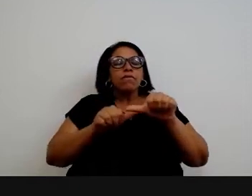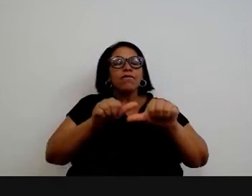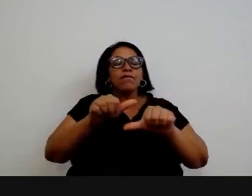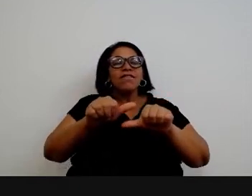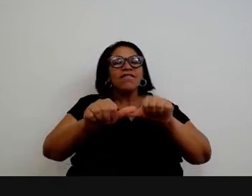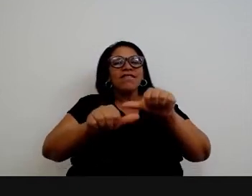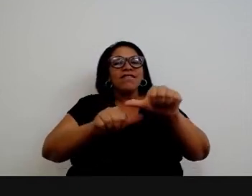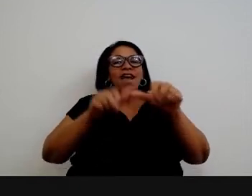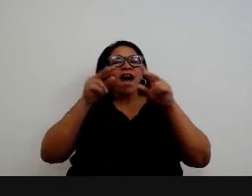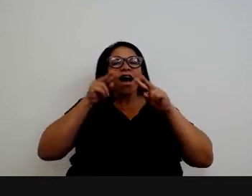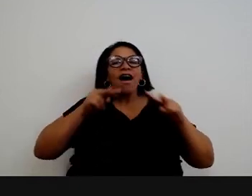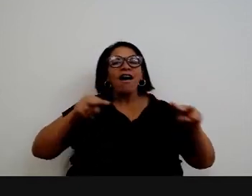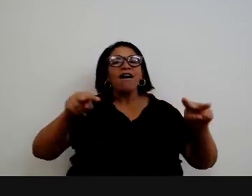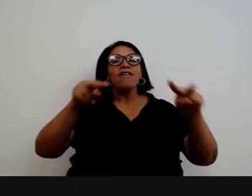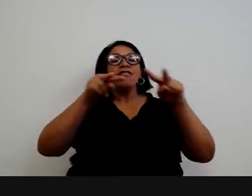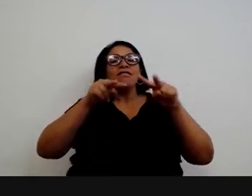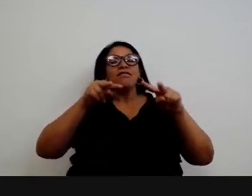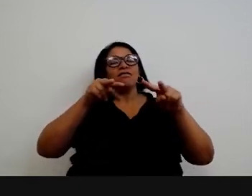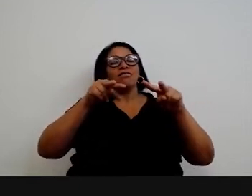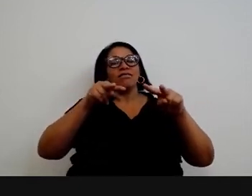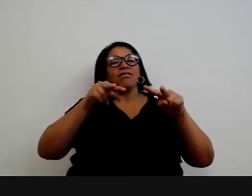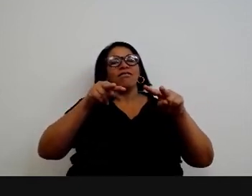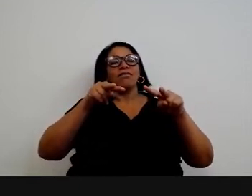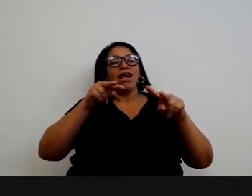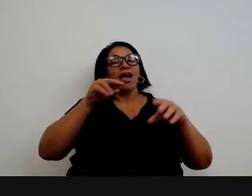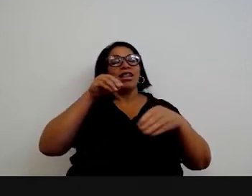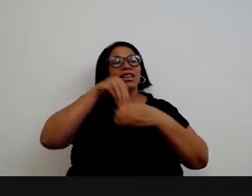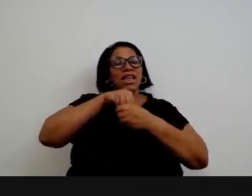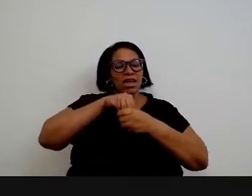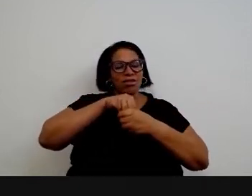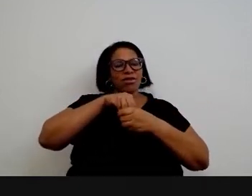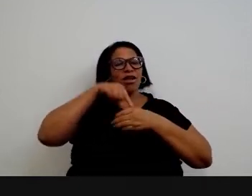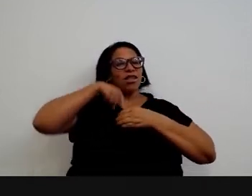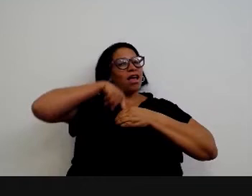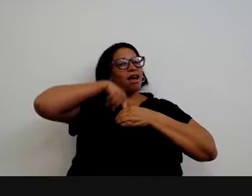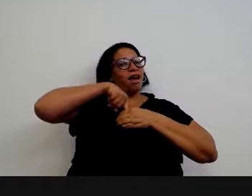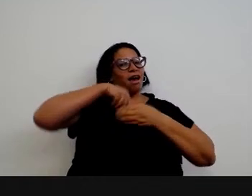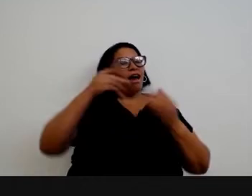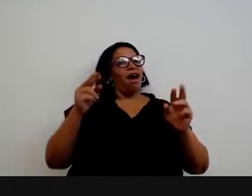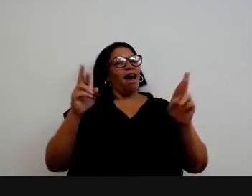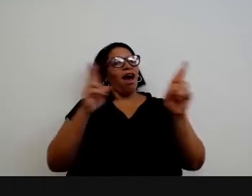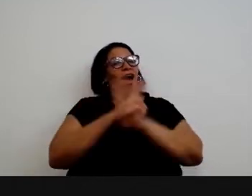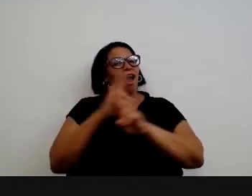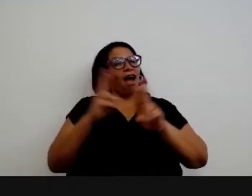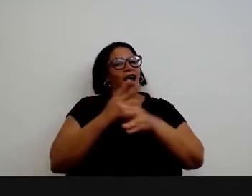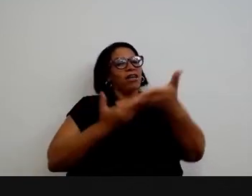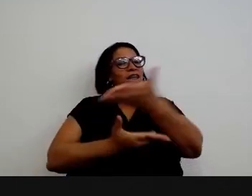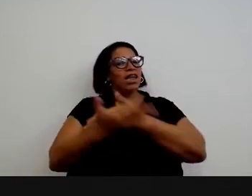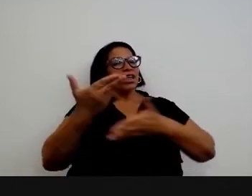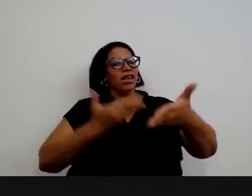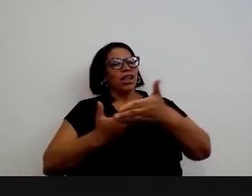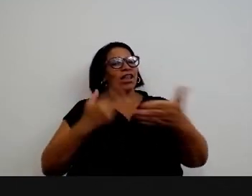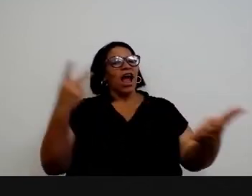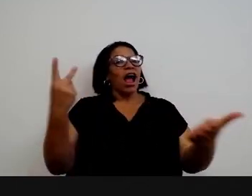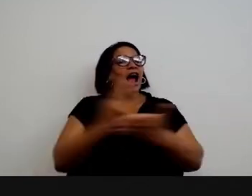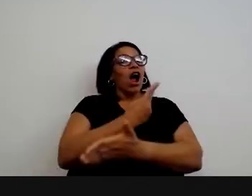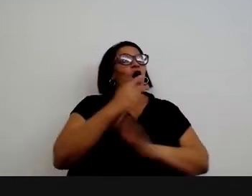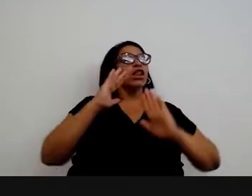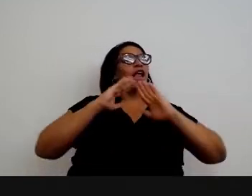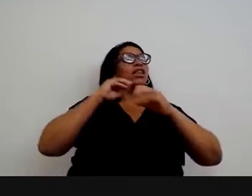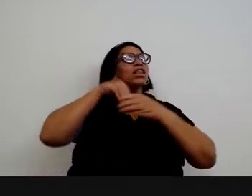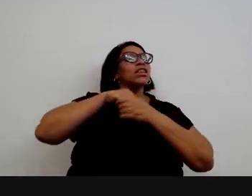mudanças de olhar para a nossa realidade, para a nossa convivência, para como as coisas acontecem